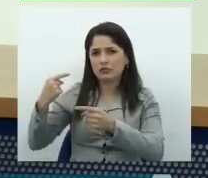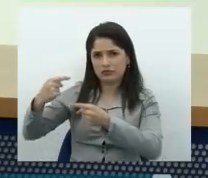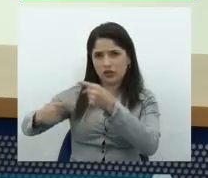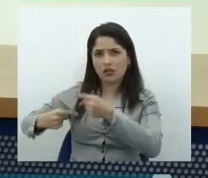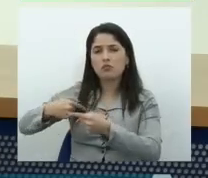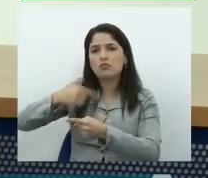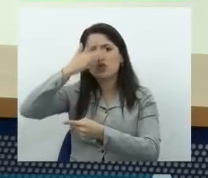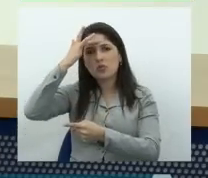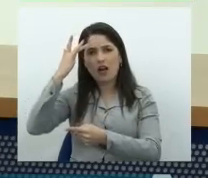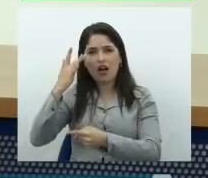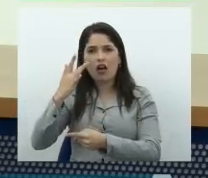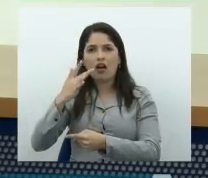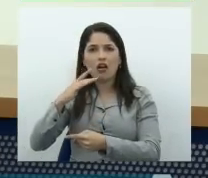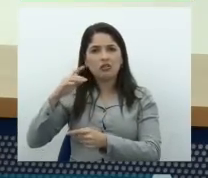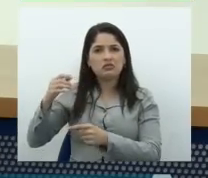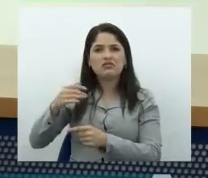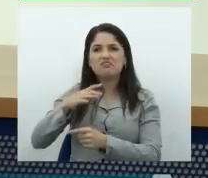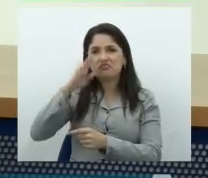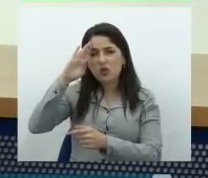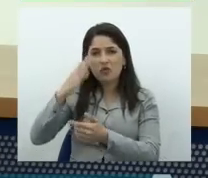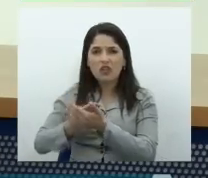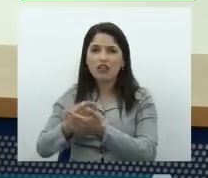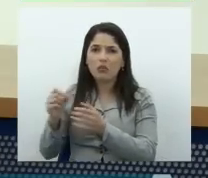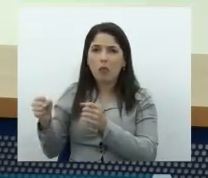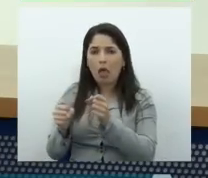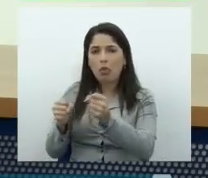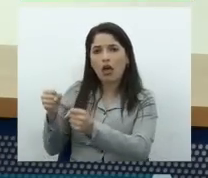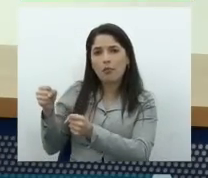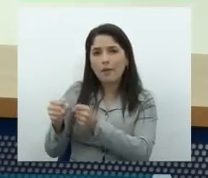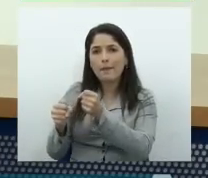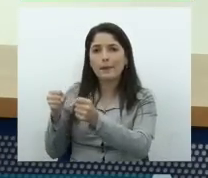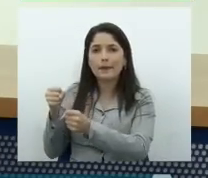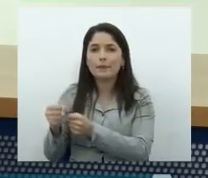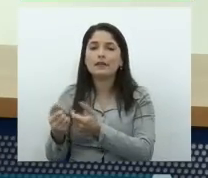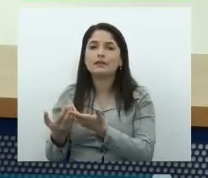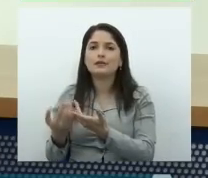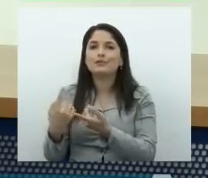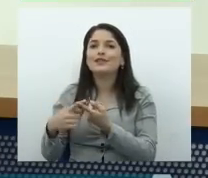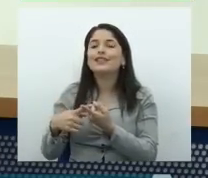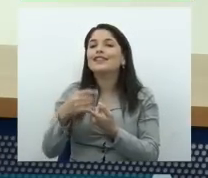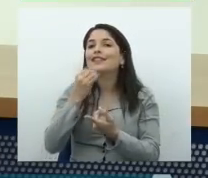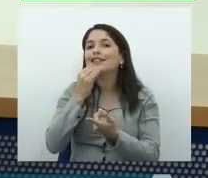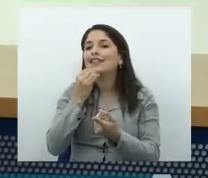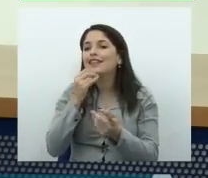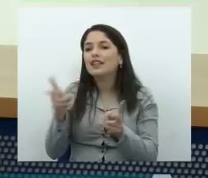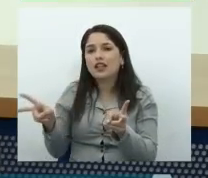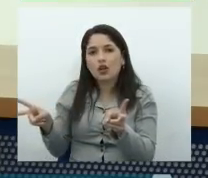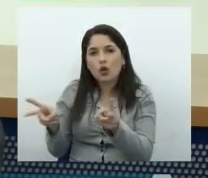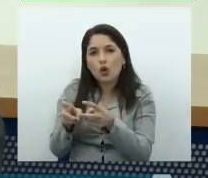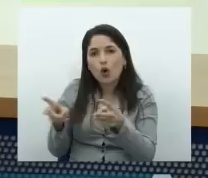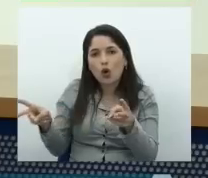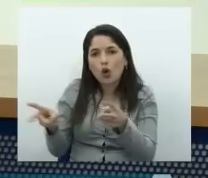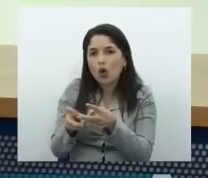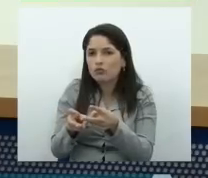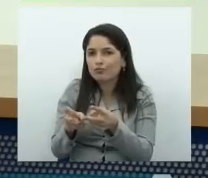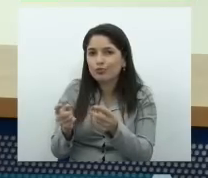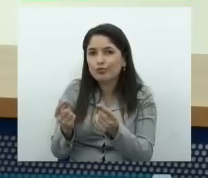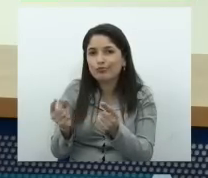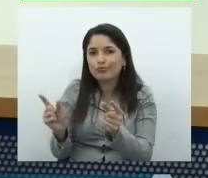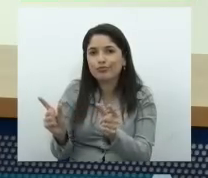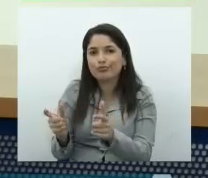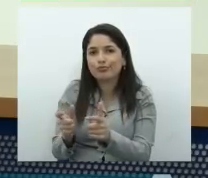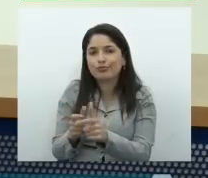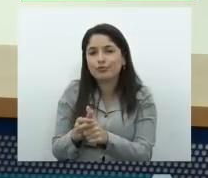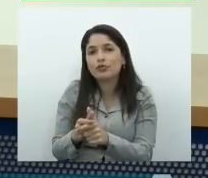nossa cidade. A arrecadação caiu porque quem cobra mais recebe menos, arrecada menos. Isso é claro. E nós temos